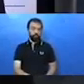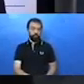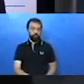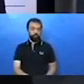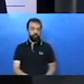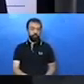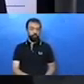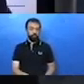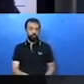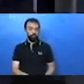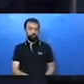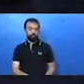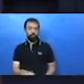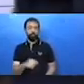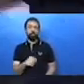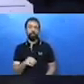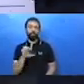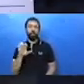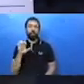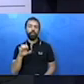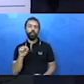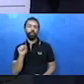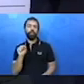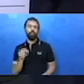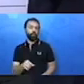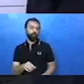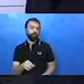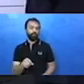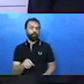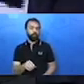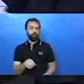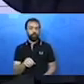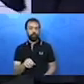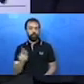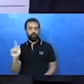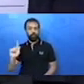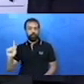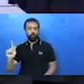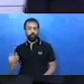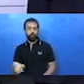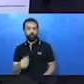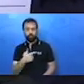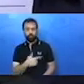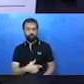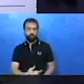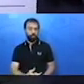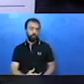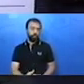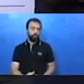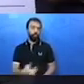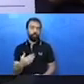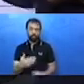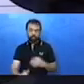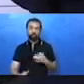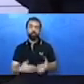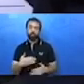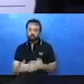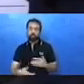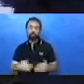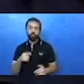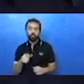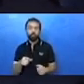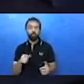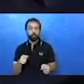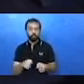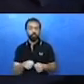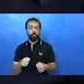está em qual estado? Goiás, imediatamente ao nosso. E aí vocês vão fazer isso